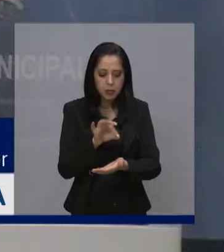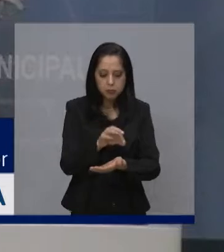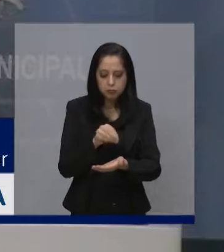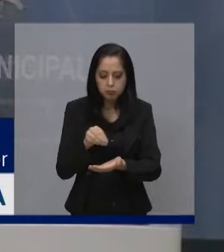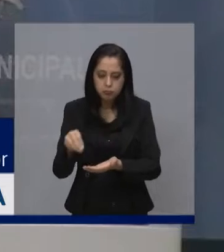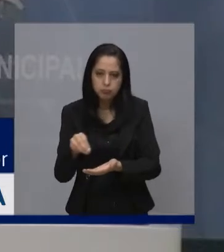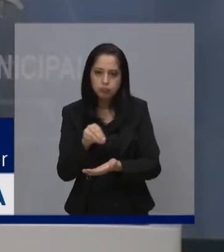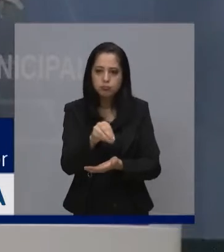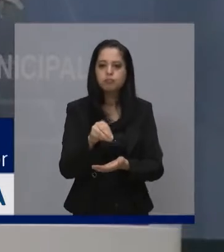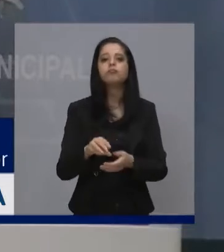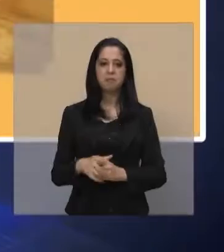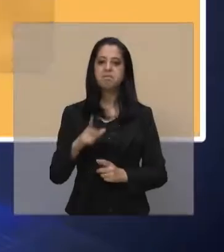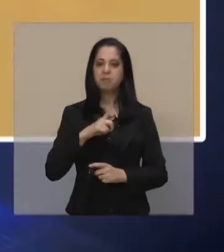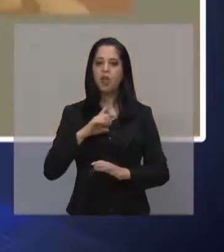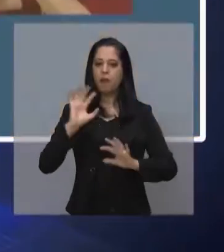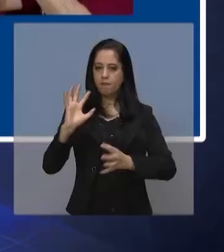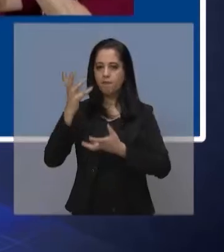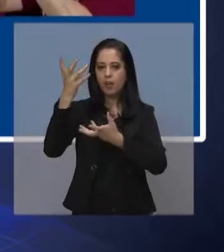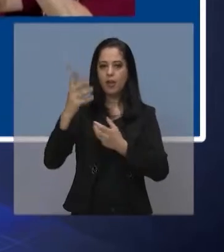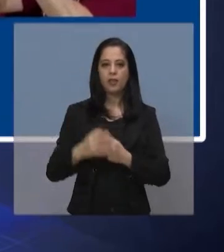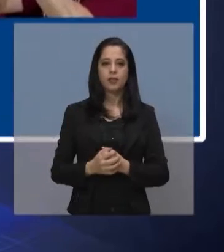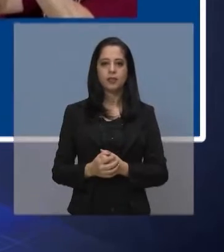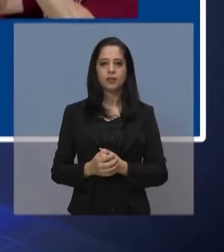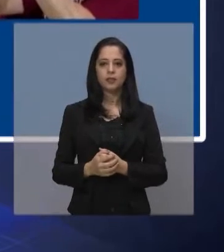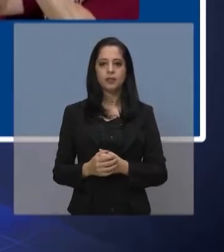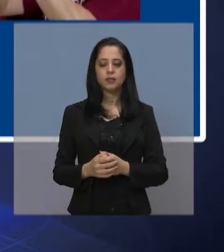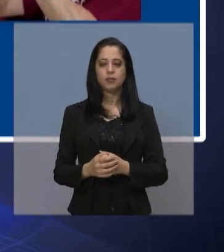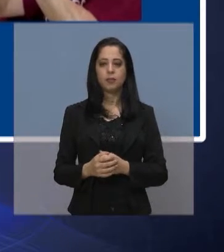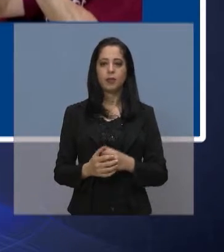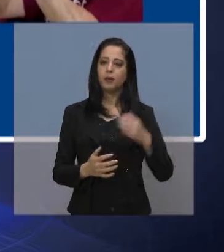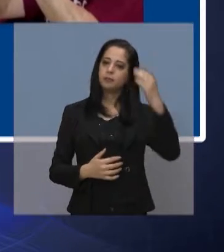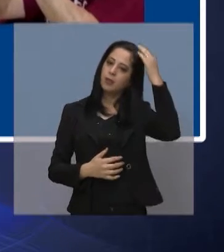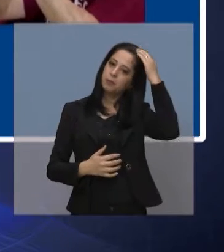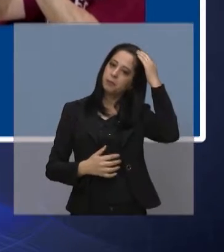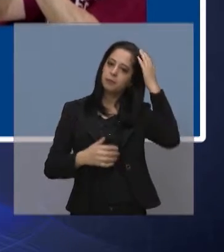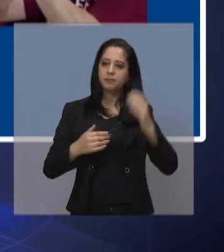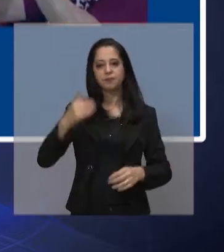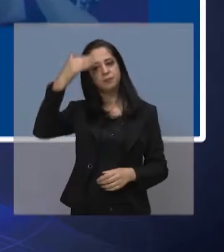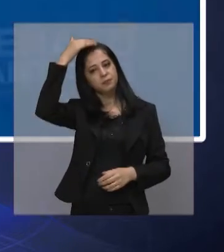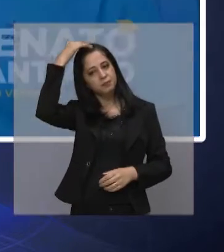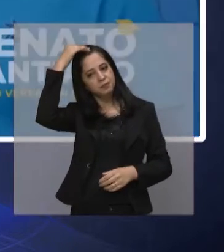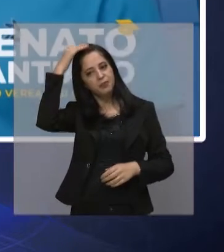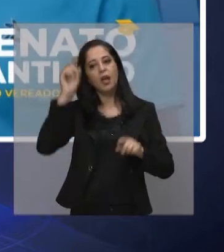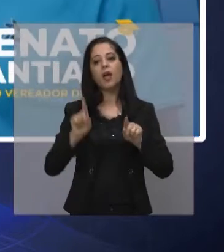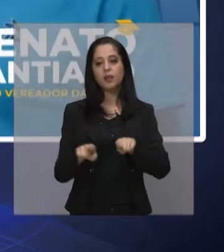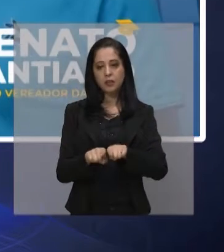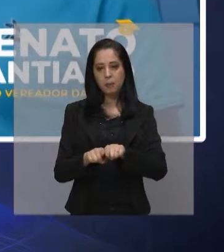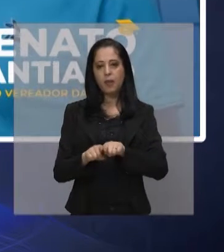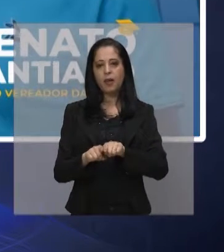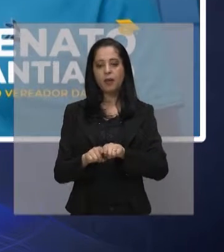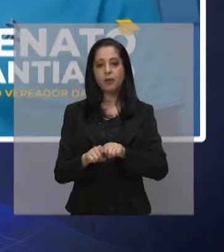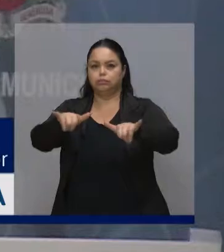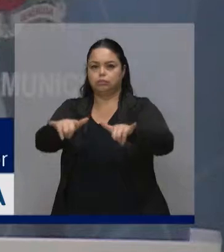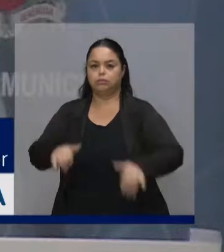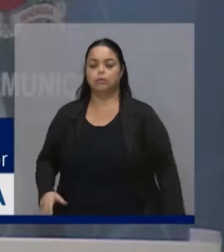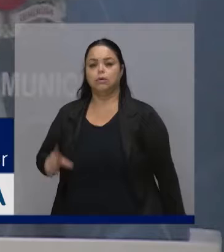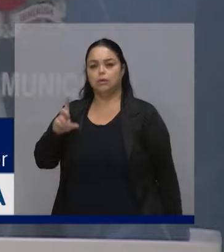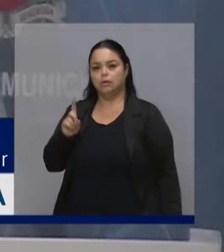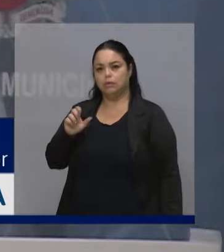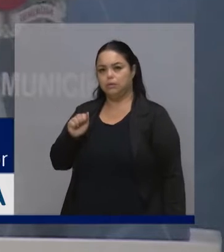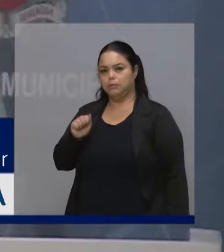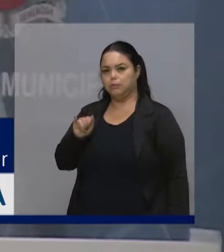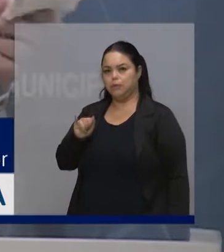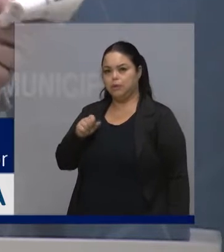categoria. Renato Santiago destacou o pedido feito por ele para a reabertura das atividades das casas do idoso. E o